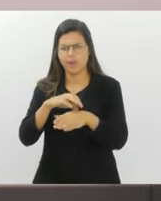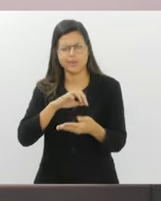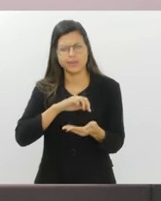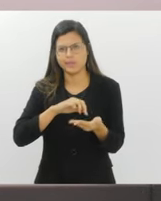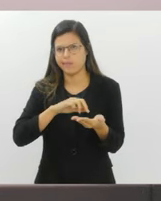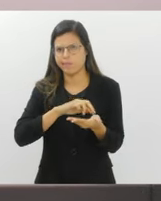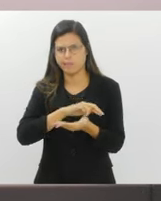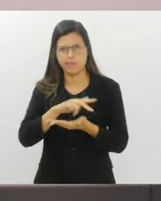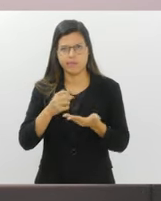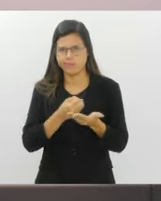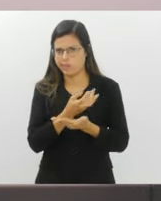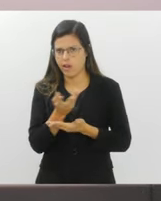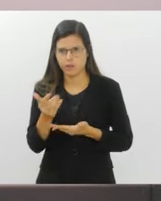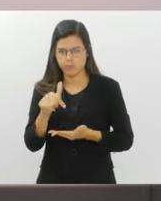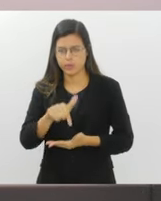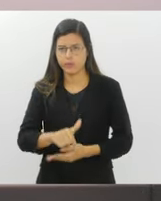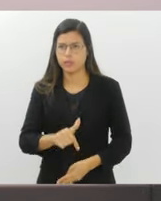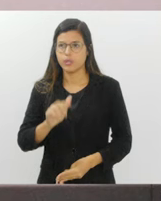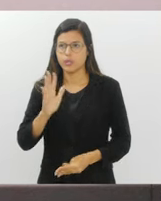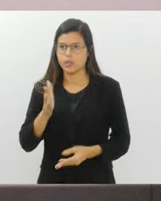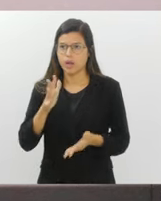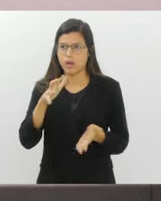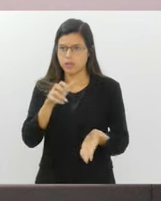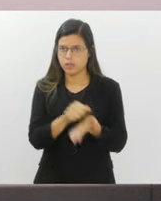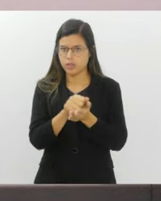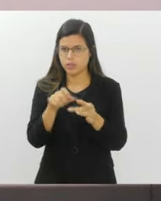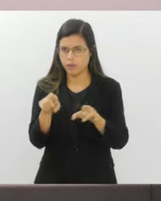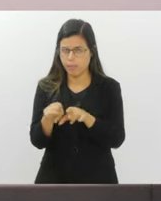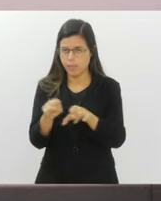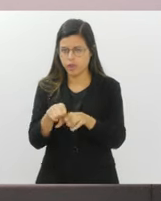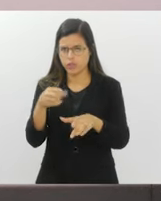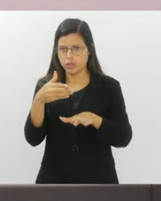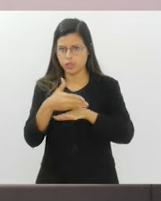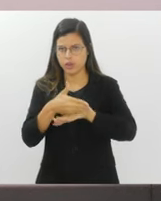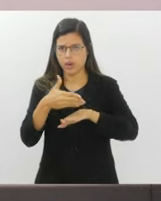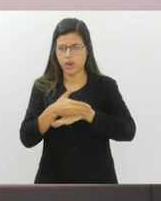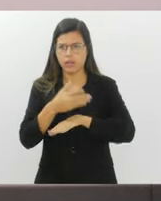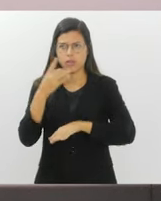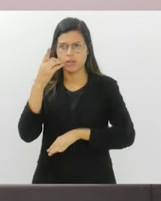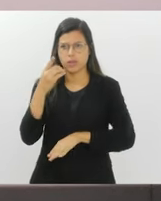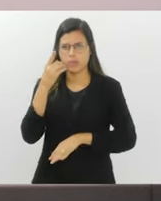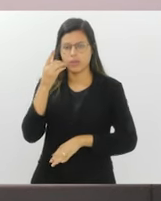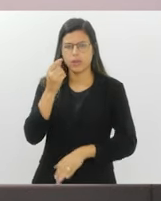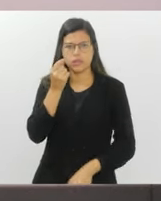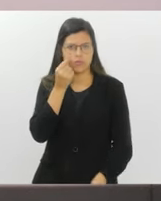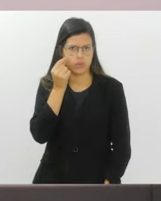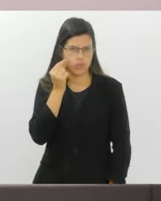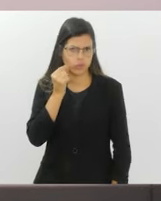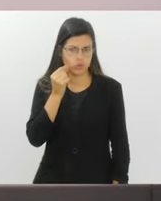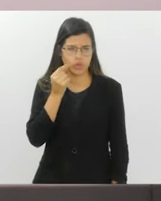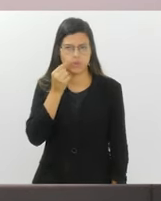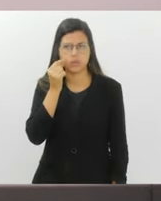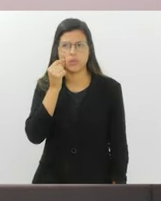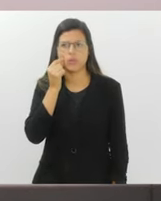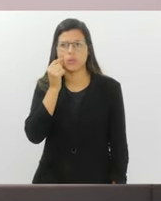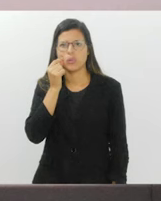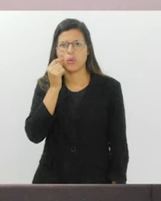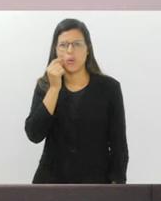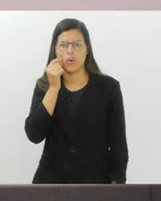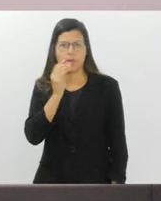já que registrando também a chegada do nosso deputado Ratinho, da